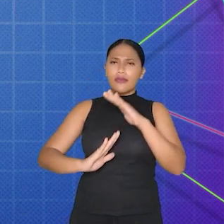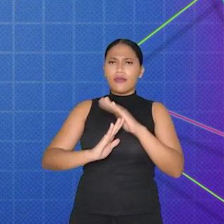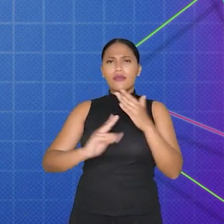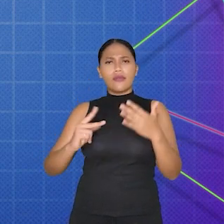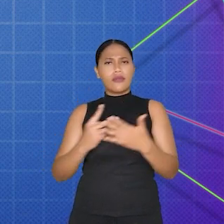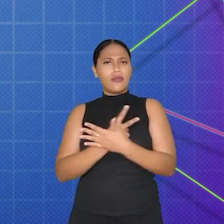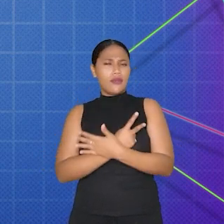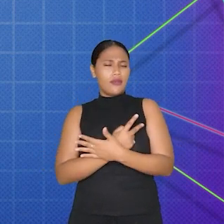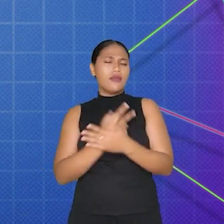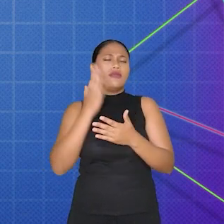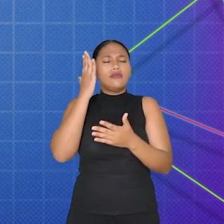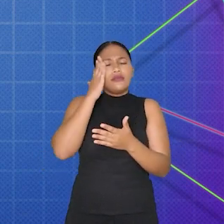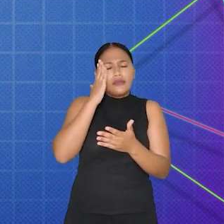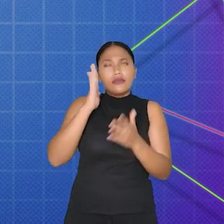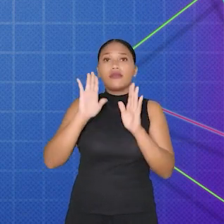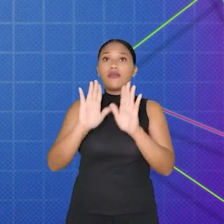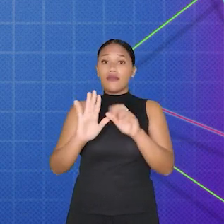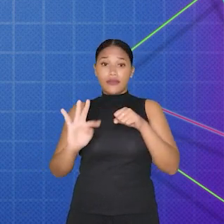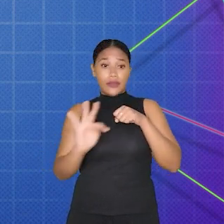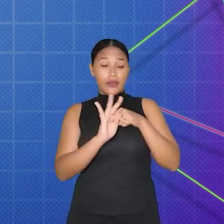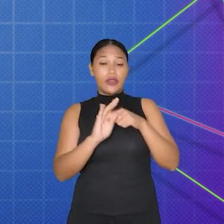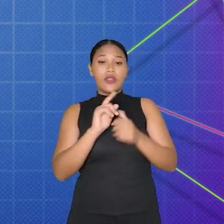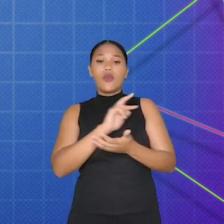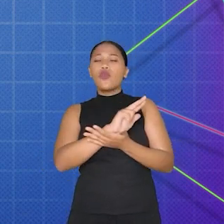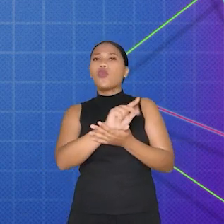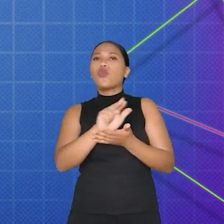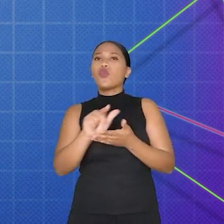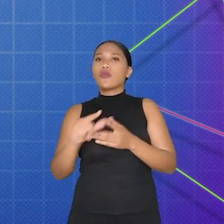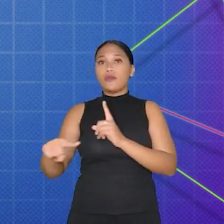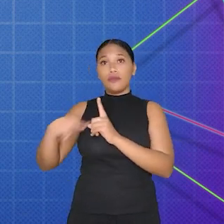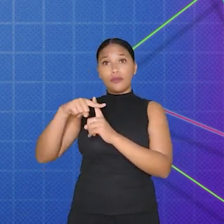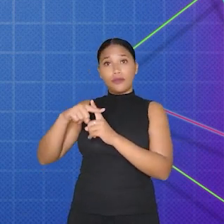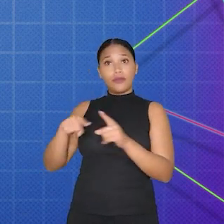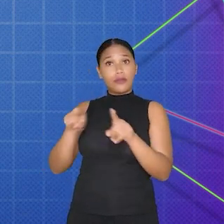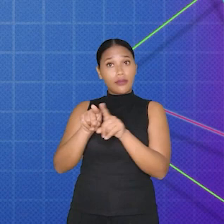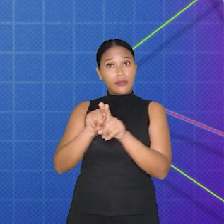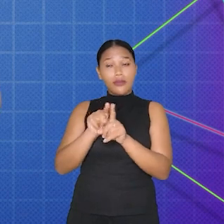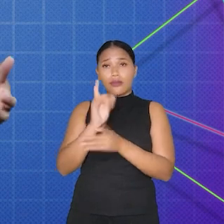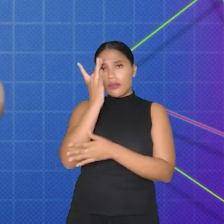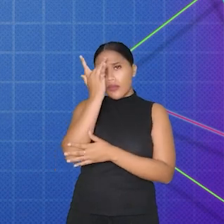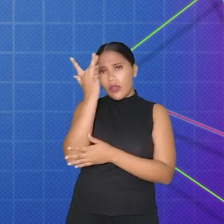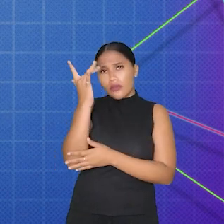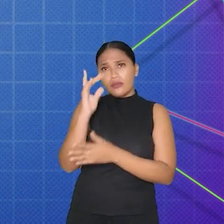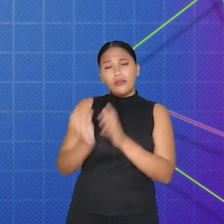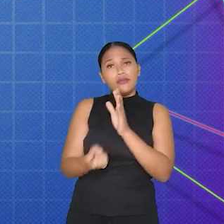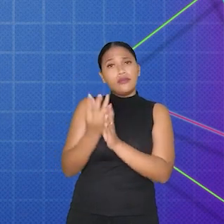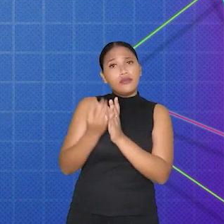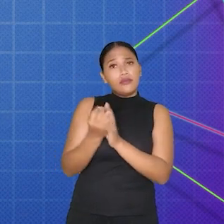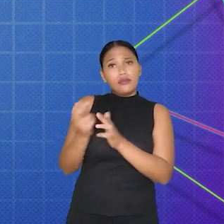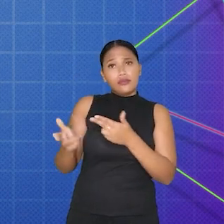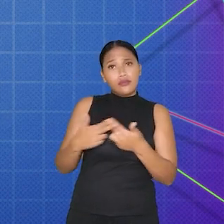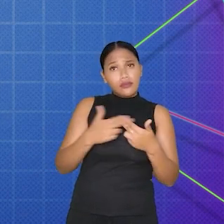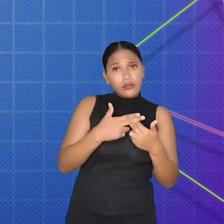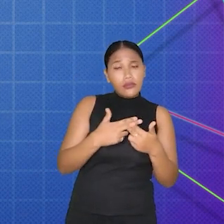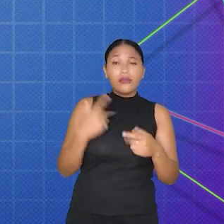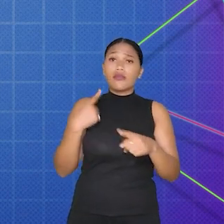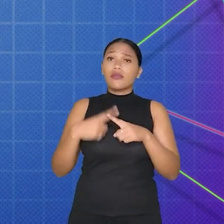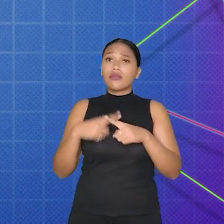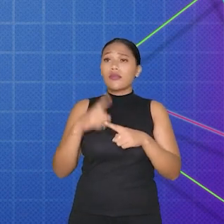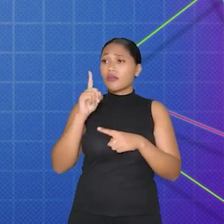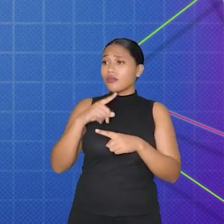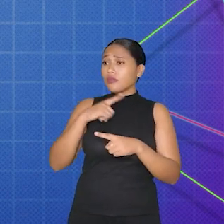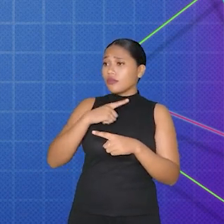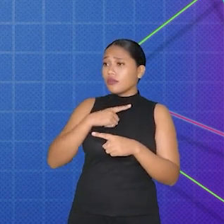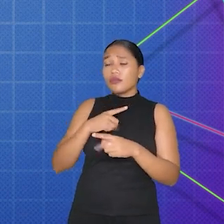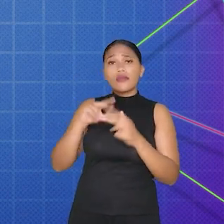limitações impostas pelo uso de pixel art, essa técnica apresenta diversas vantagens, como a facilidade de criação e edição das imagens,